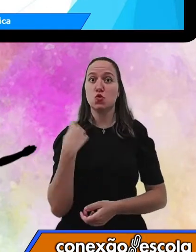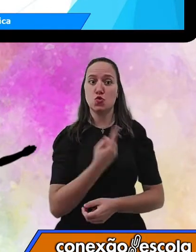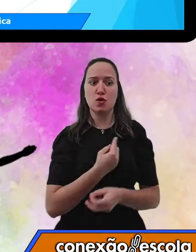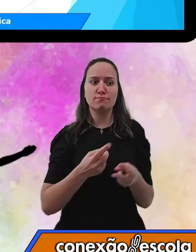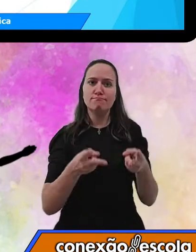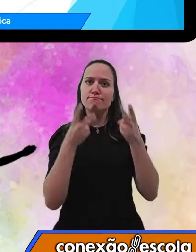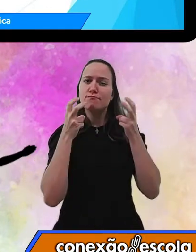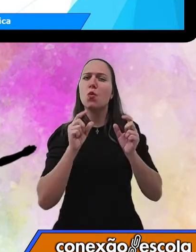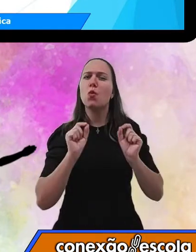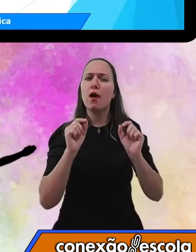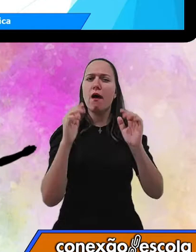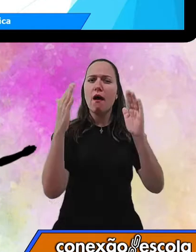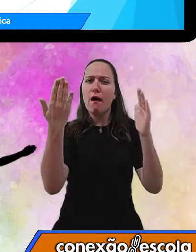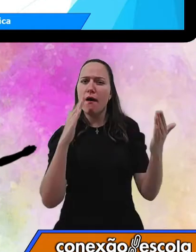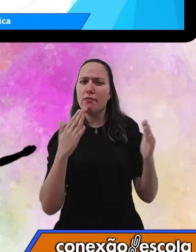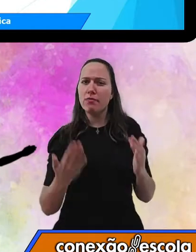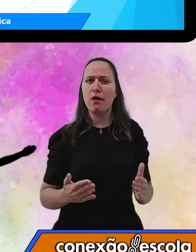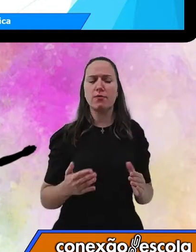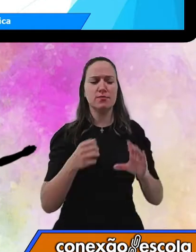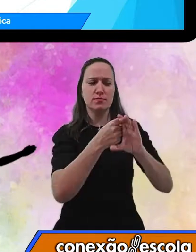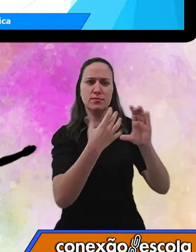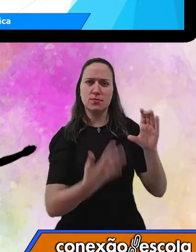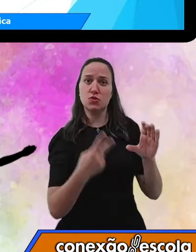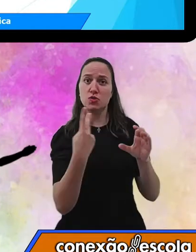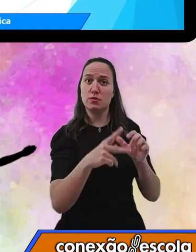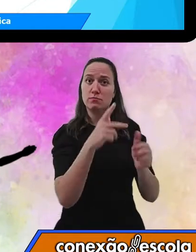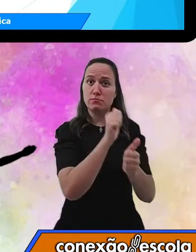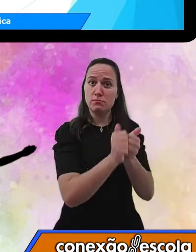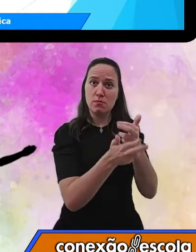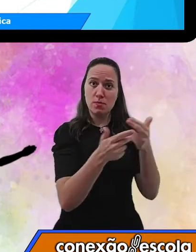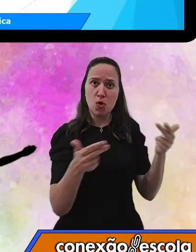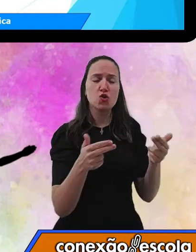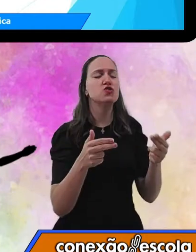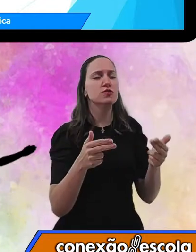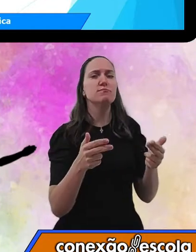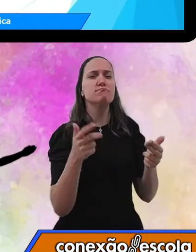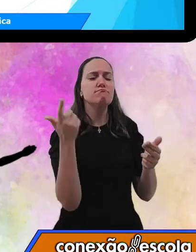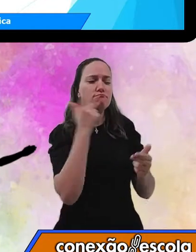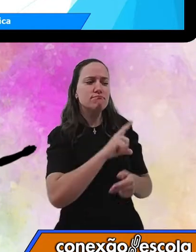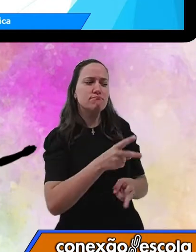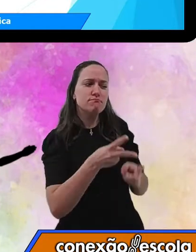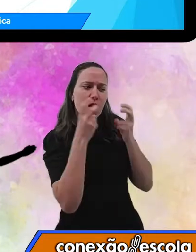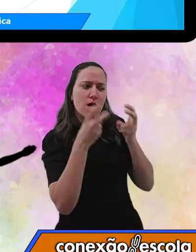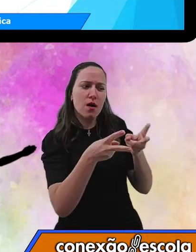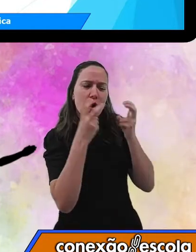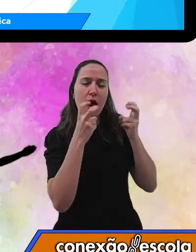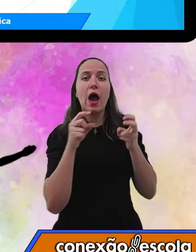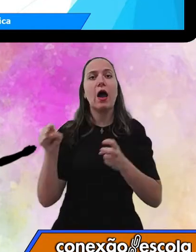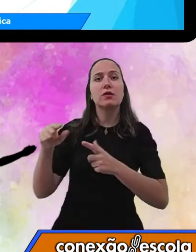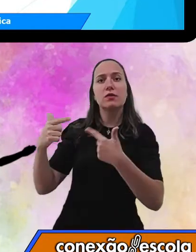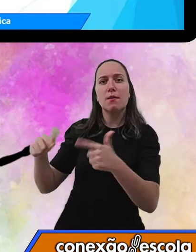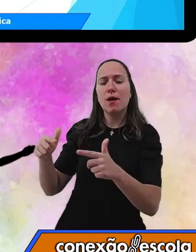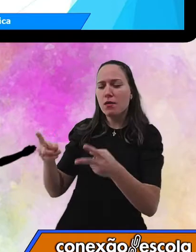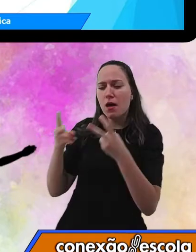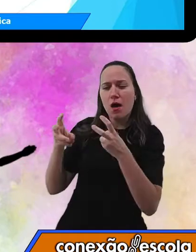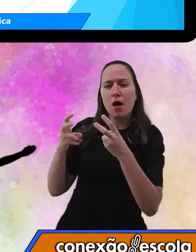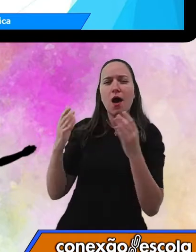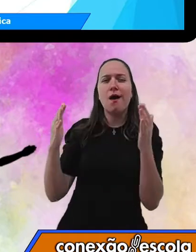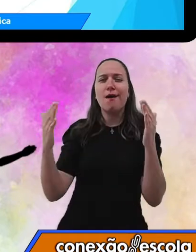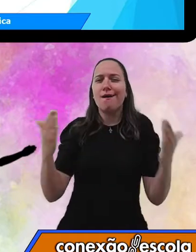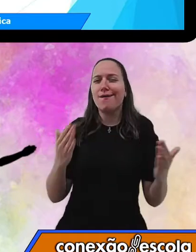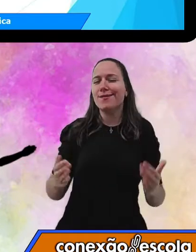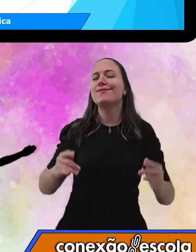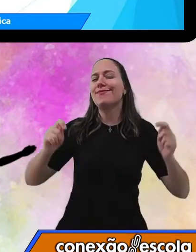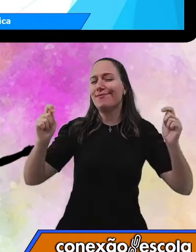e analisando as características do esporte, podemos compreender melhor as características do mundo do trabalho.